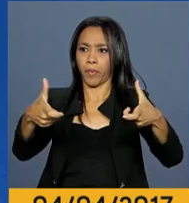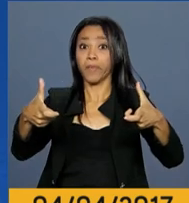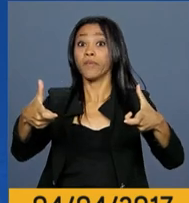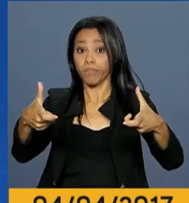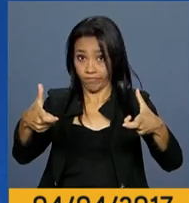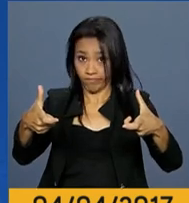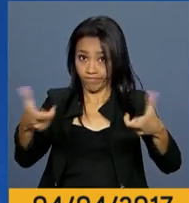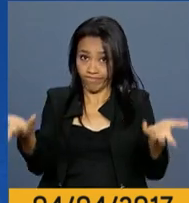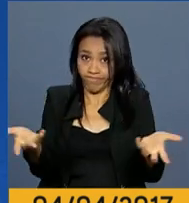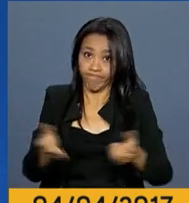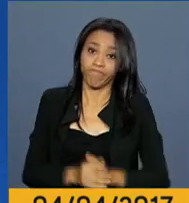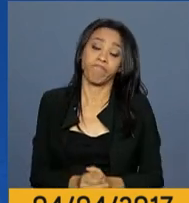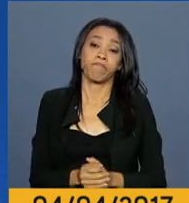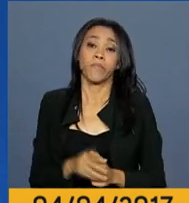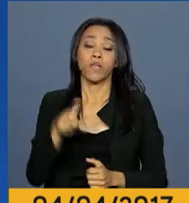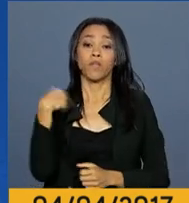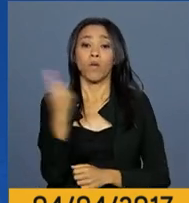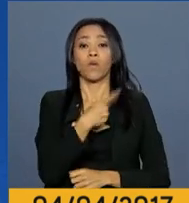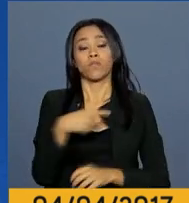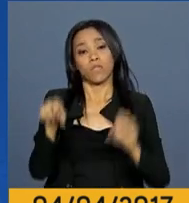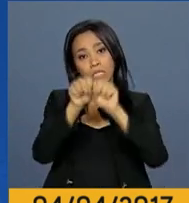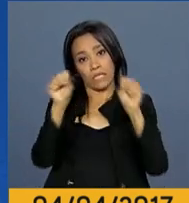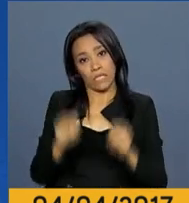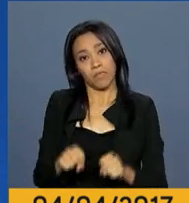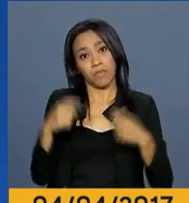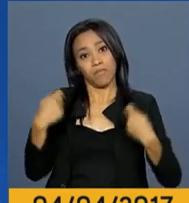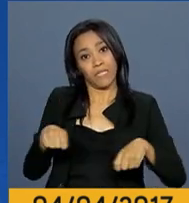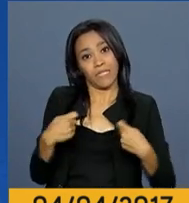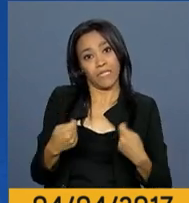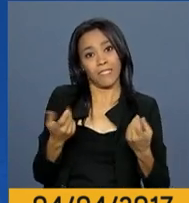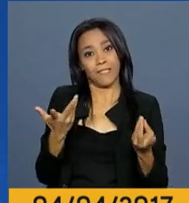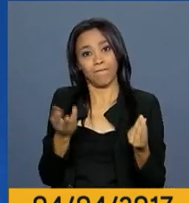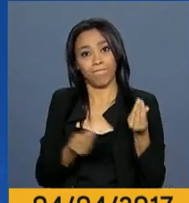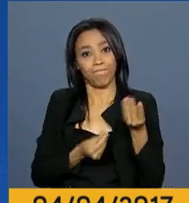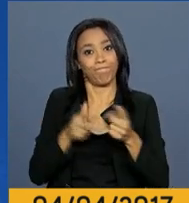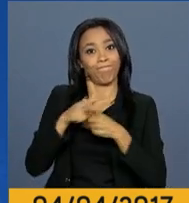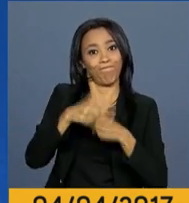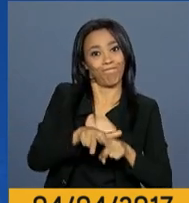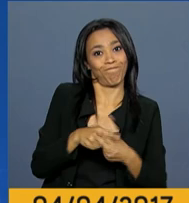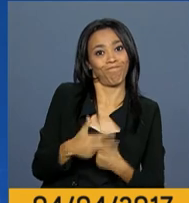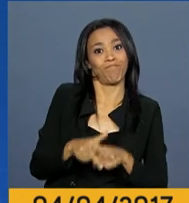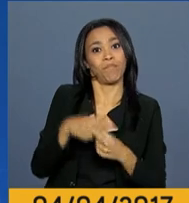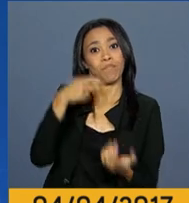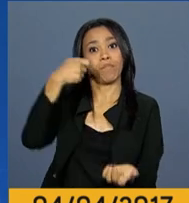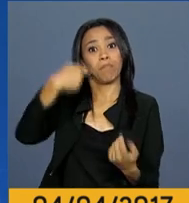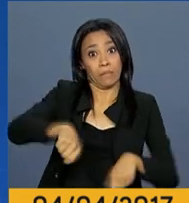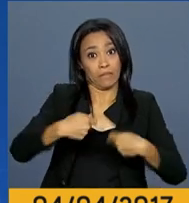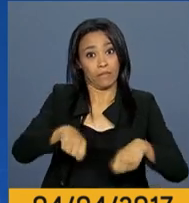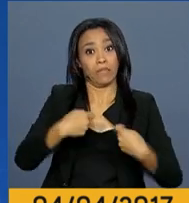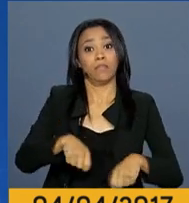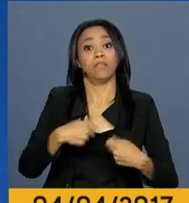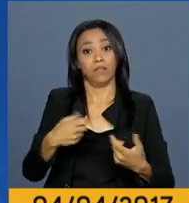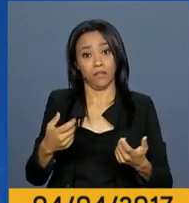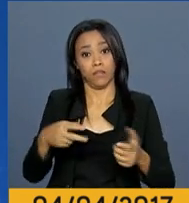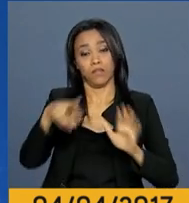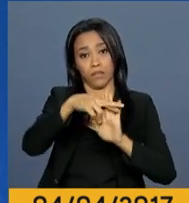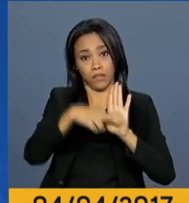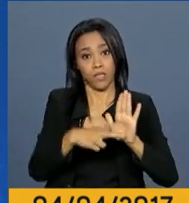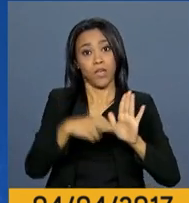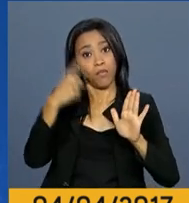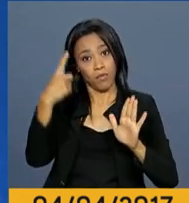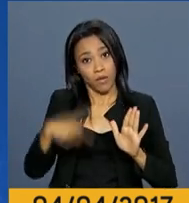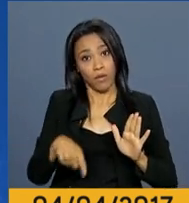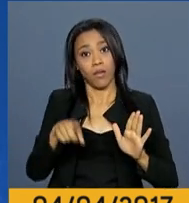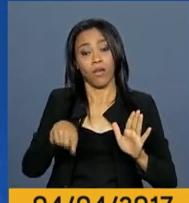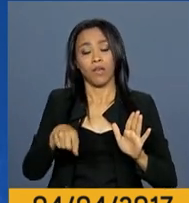Nosso sistema de privilégios, eles precisam ser limados. A reforma é um dever que temos perante todos os